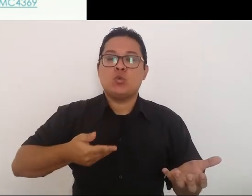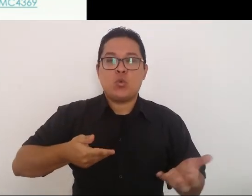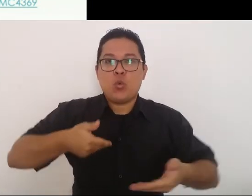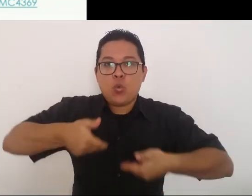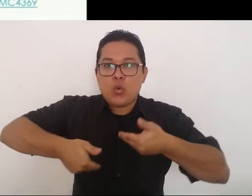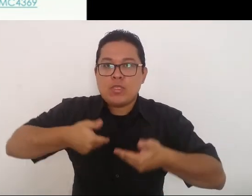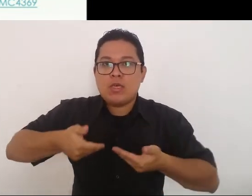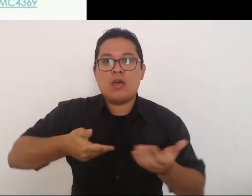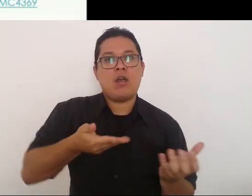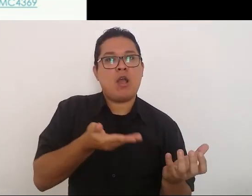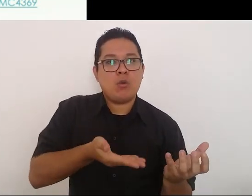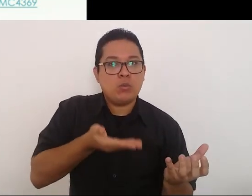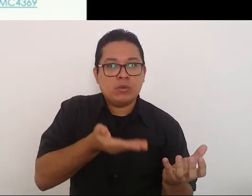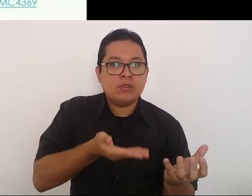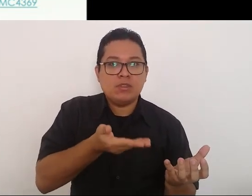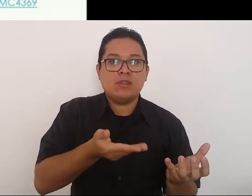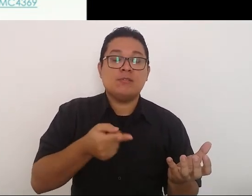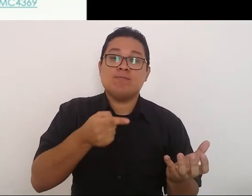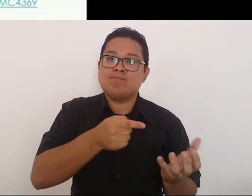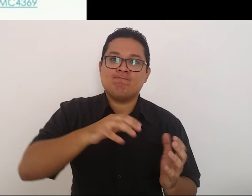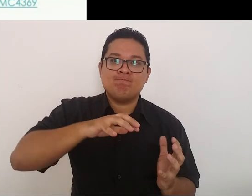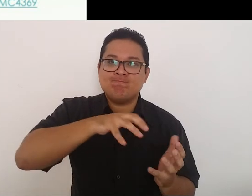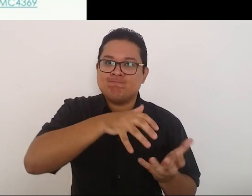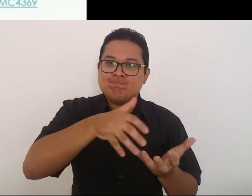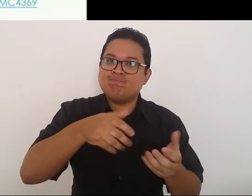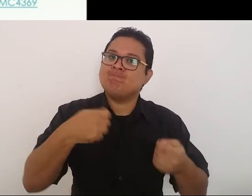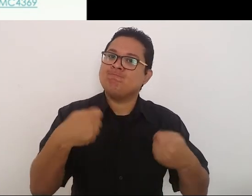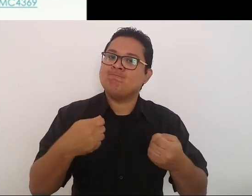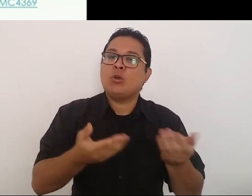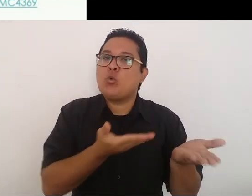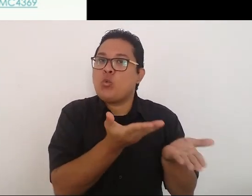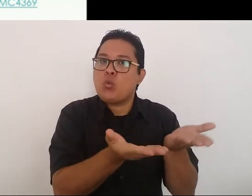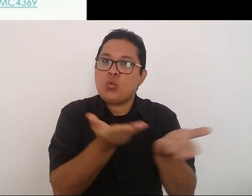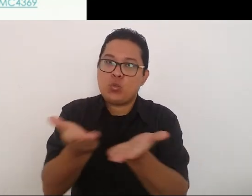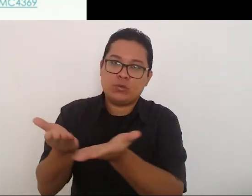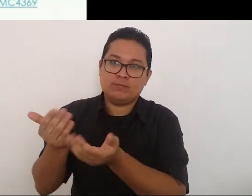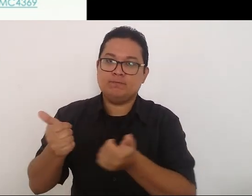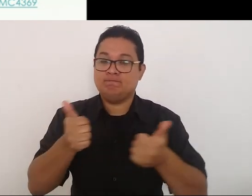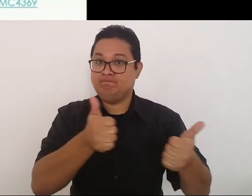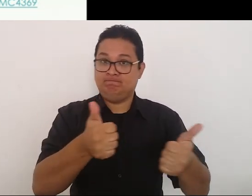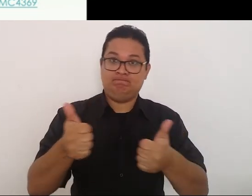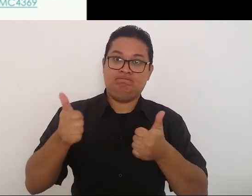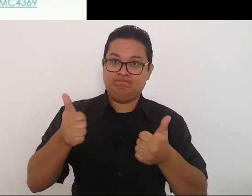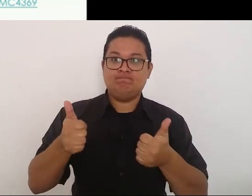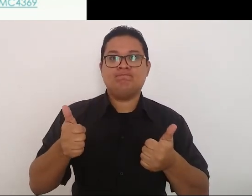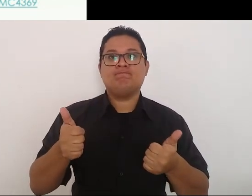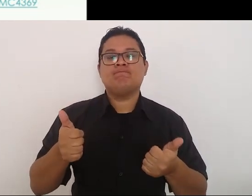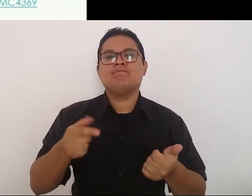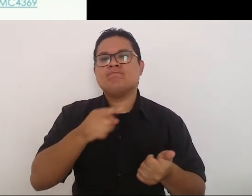é um único, né? E a gente precisa se cuidar de todo mundo, tá?